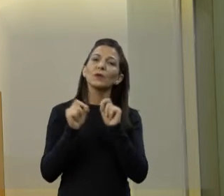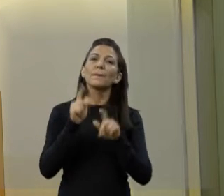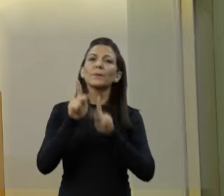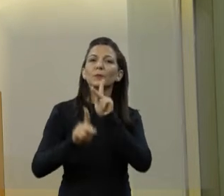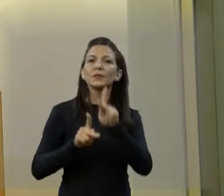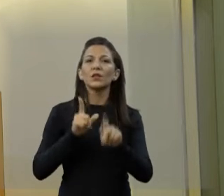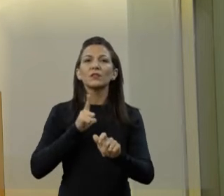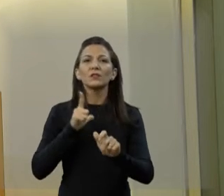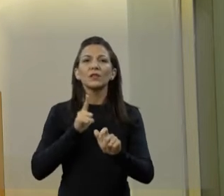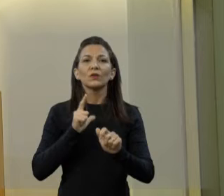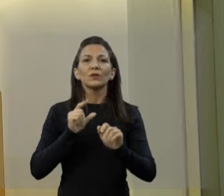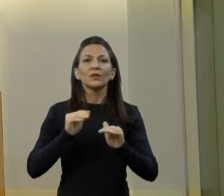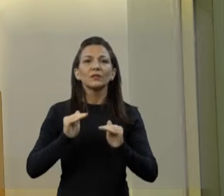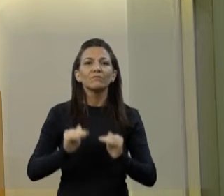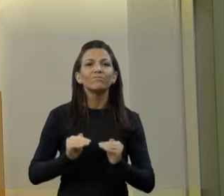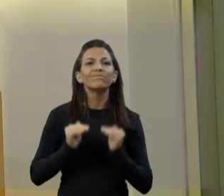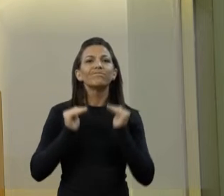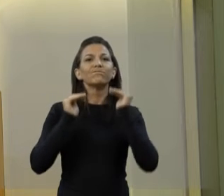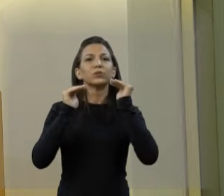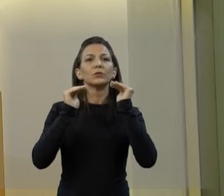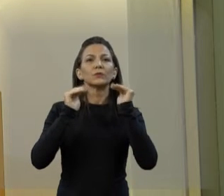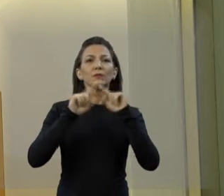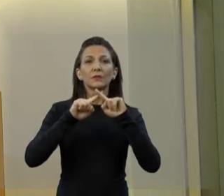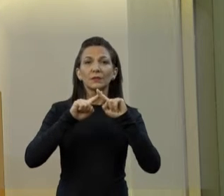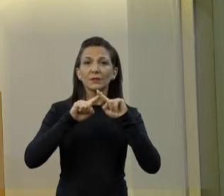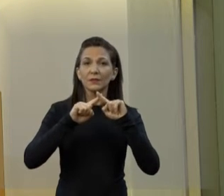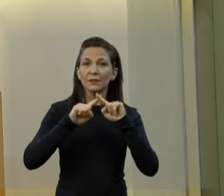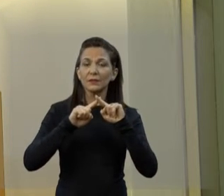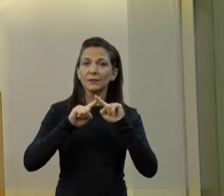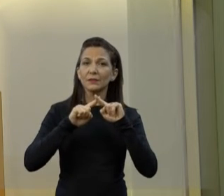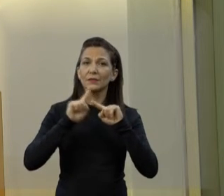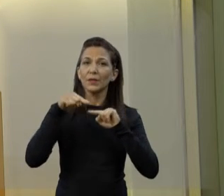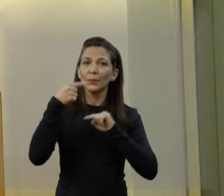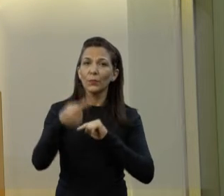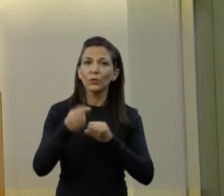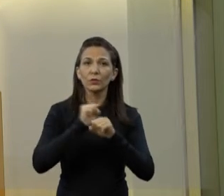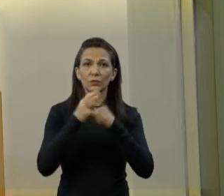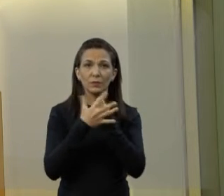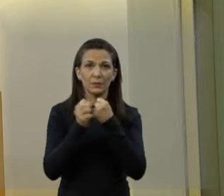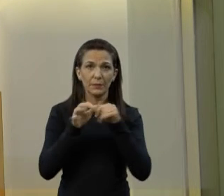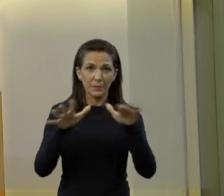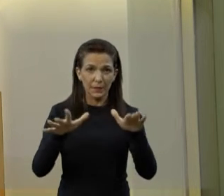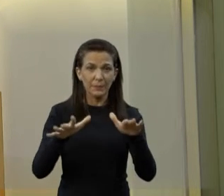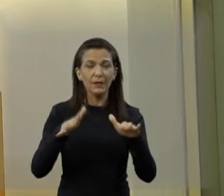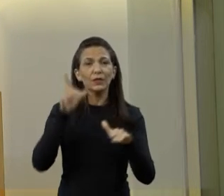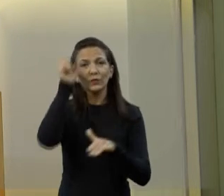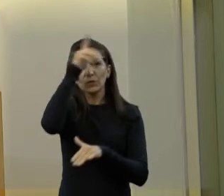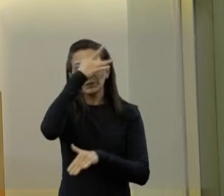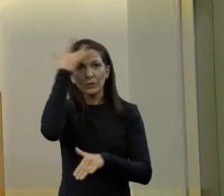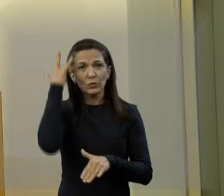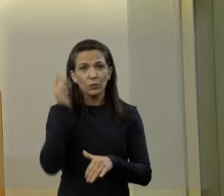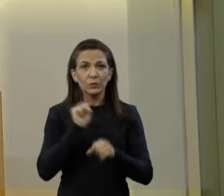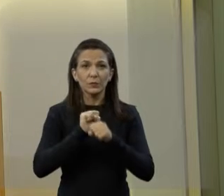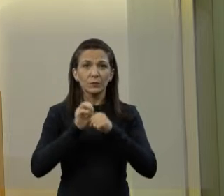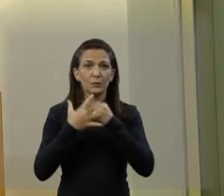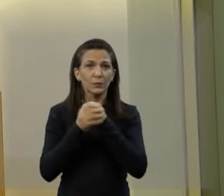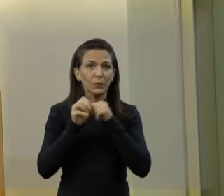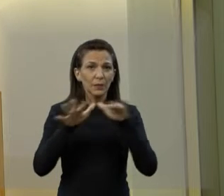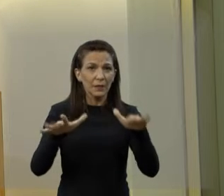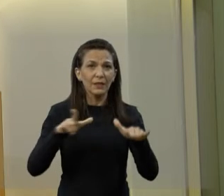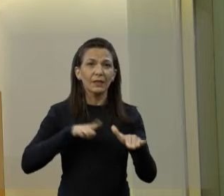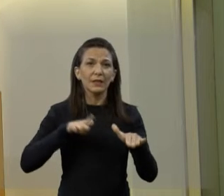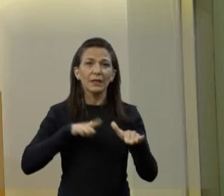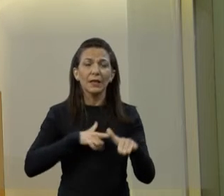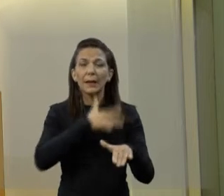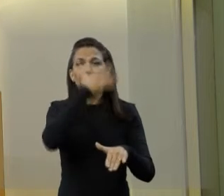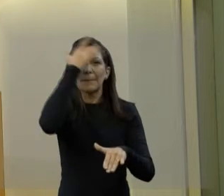de se restabelecer após as mazelas criadas pela pandemia a pandemia da covid-19 e deixou centenas